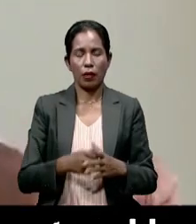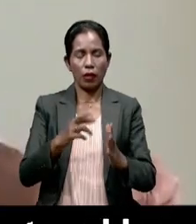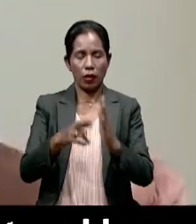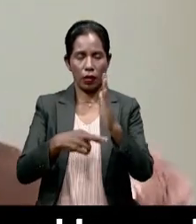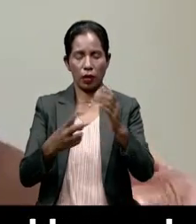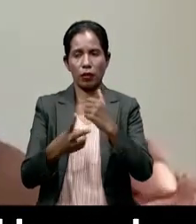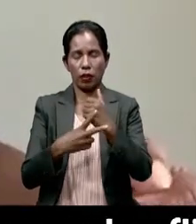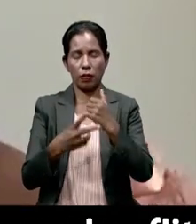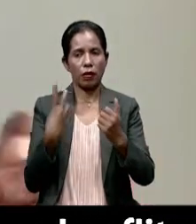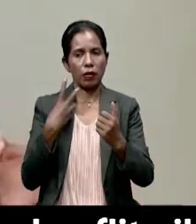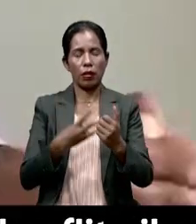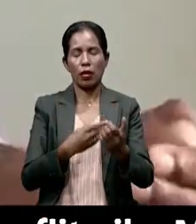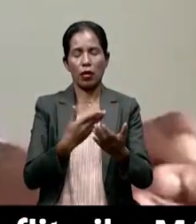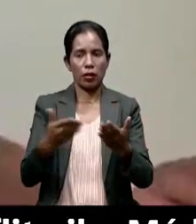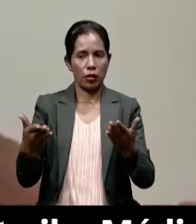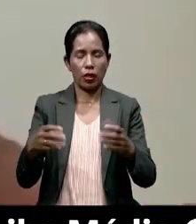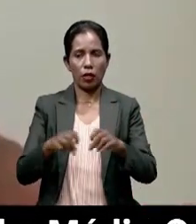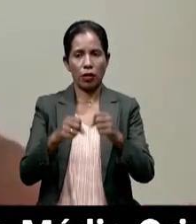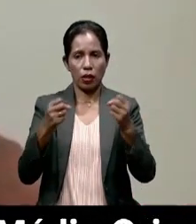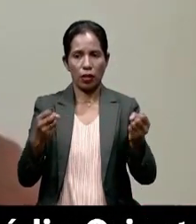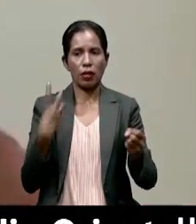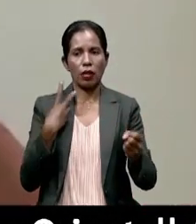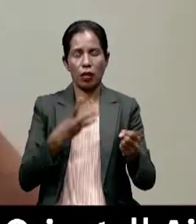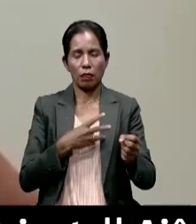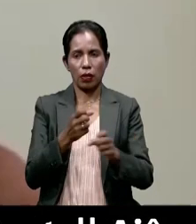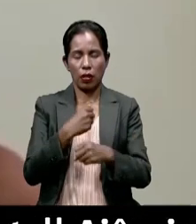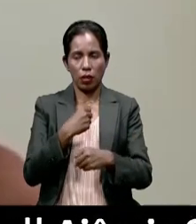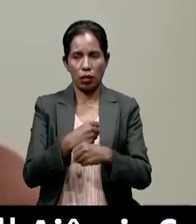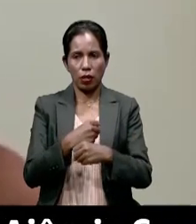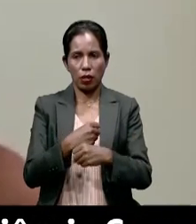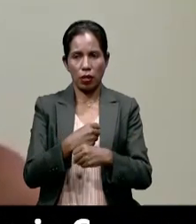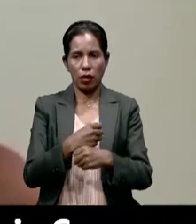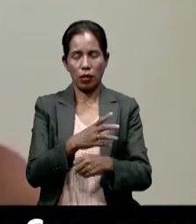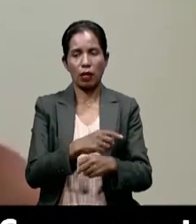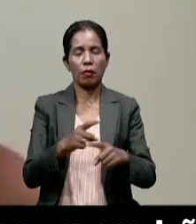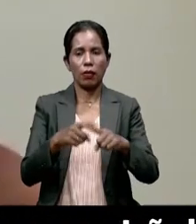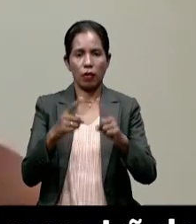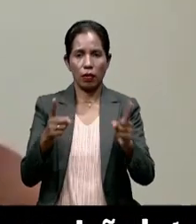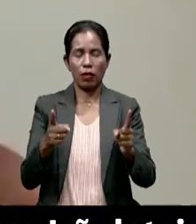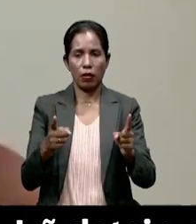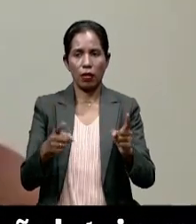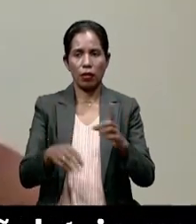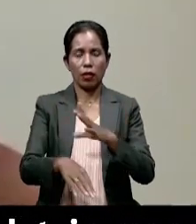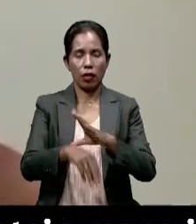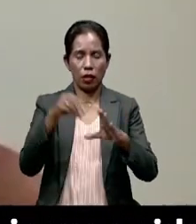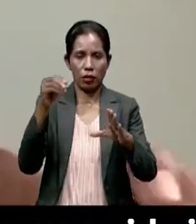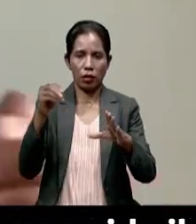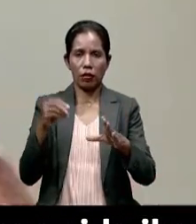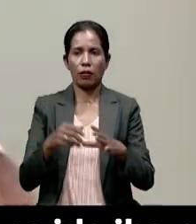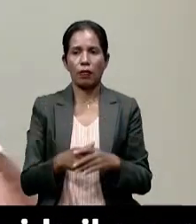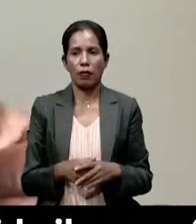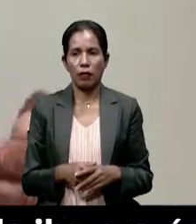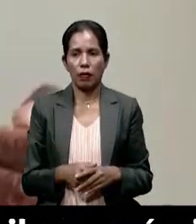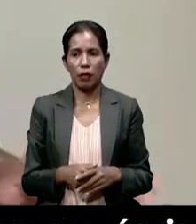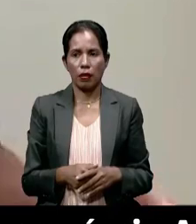pesticida, tu rega, rega, kami pengawal tani masih tar rega ni ulu kami alu tiap be fumigasam, mai be atau asai ni maka